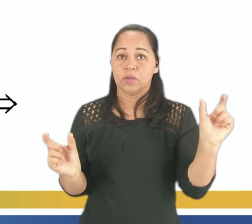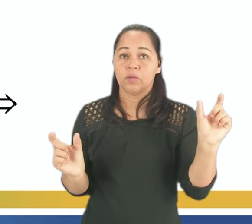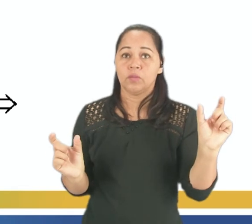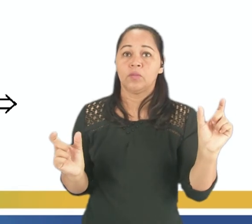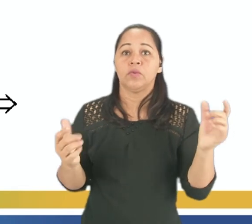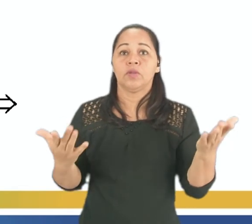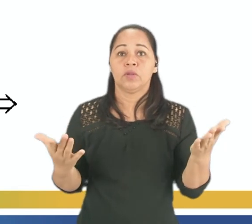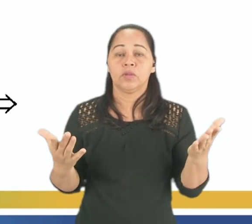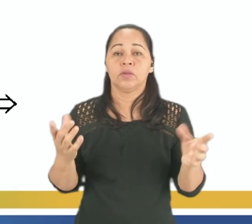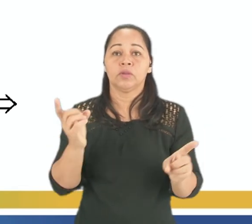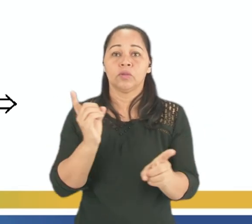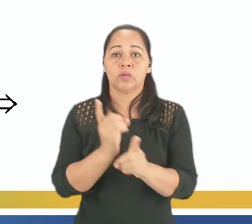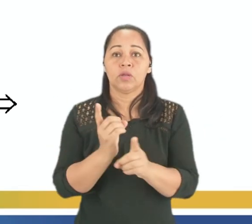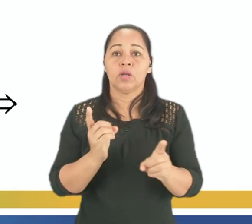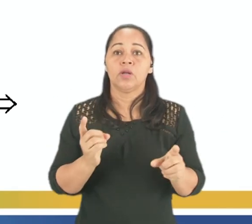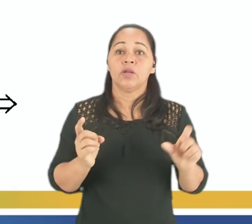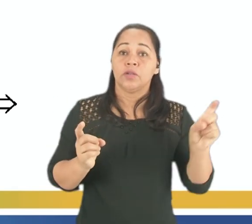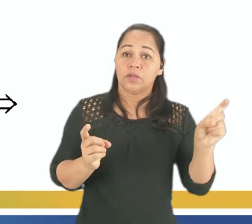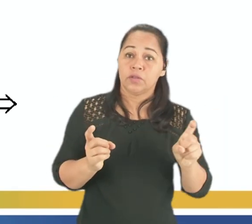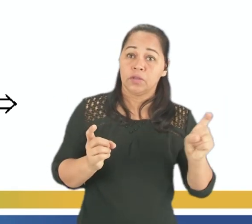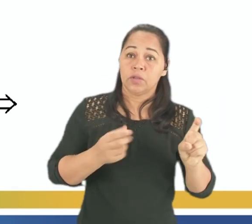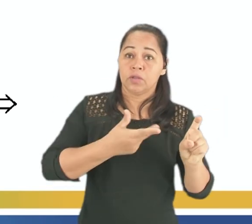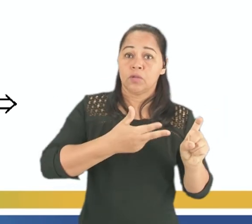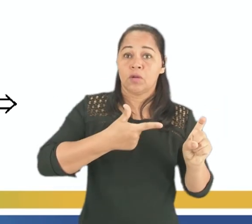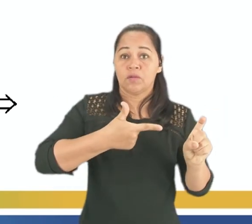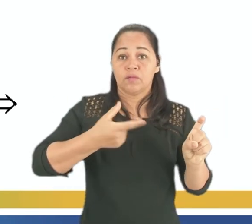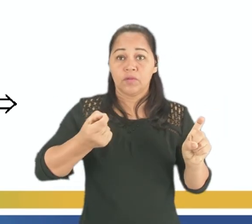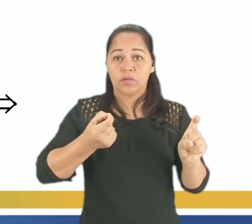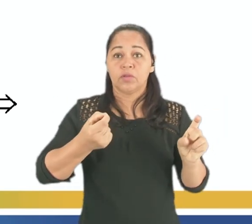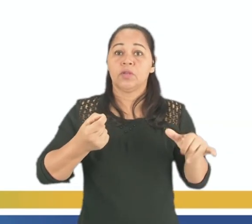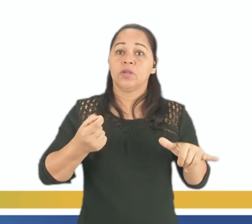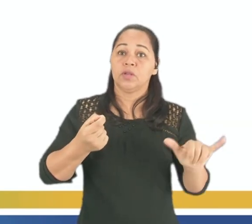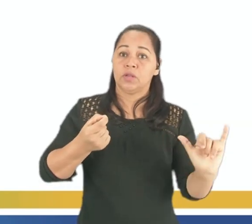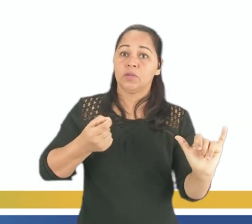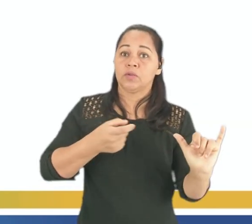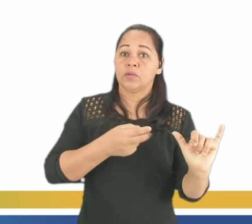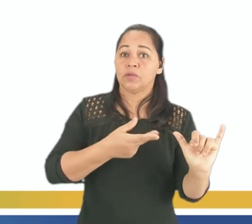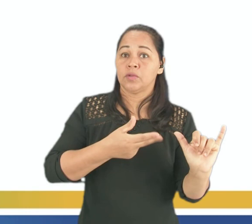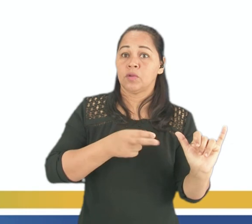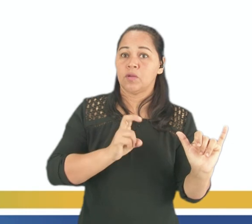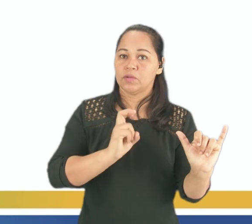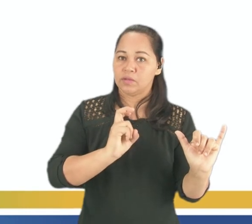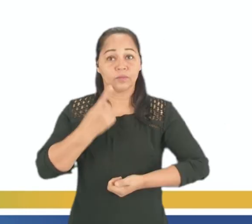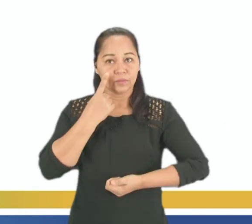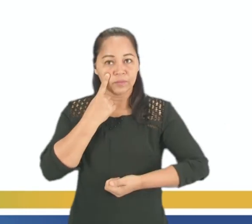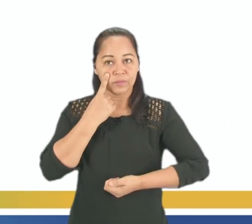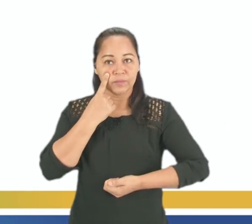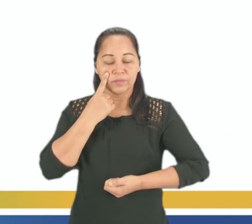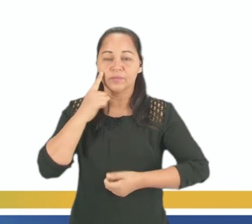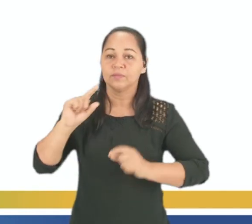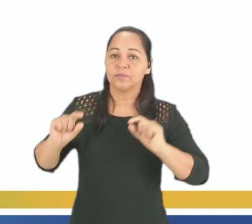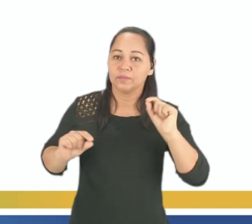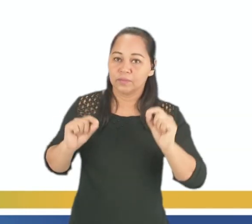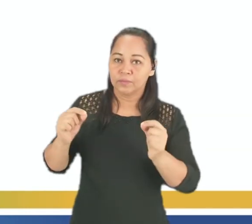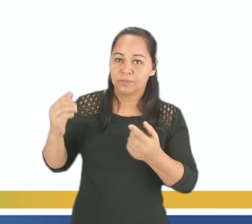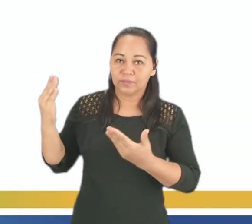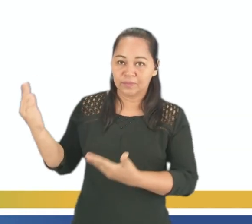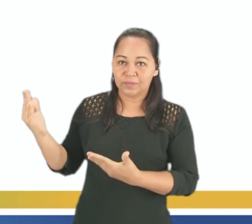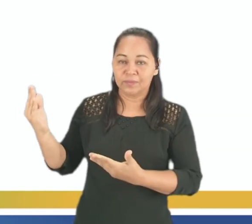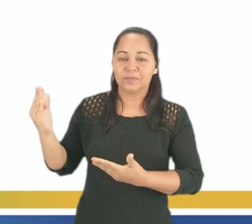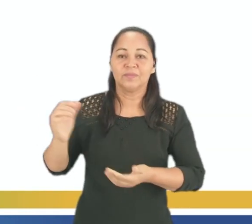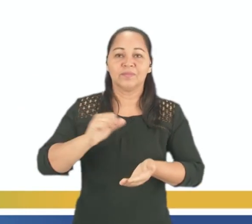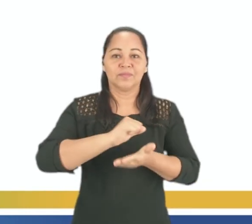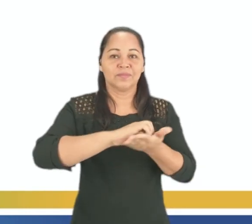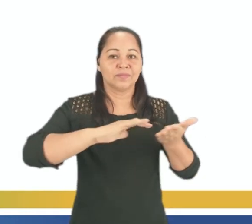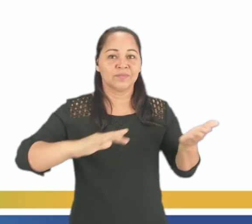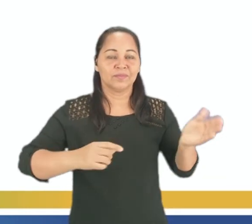incógnitas procuradas. X igual a 20 e y igual a 5. Observe que, pela situação